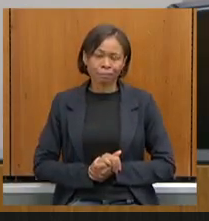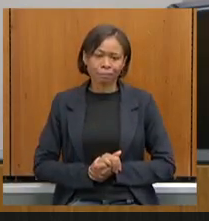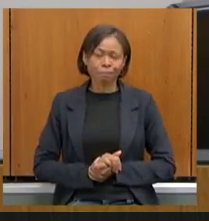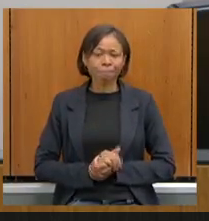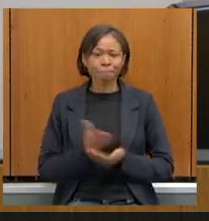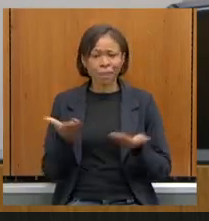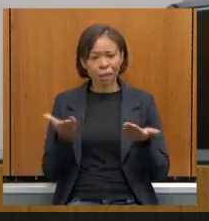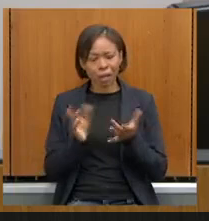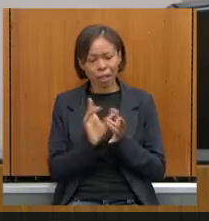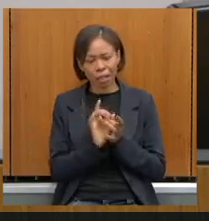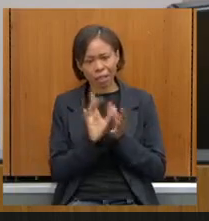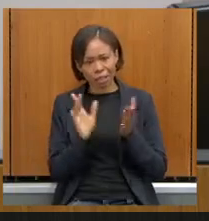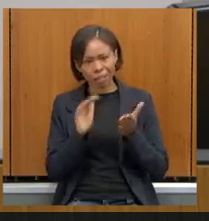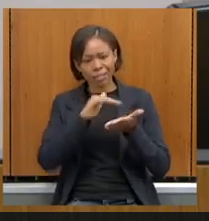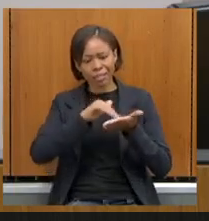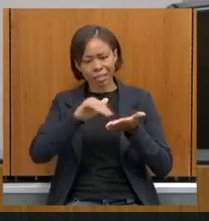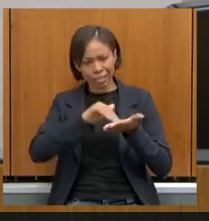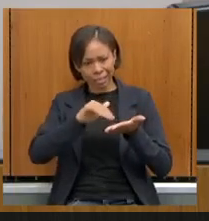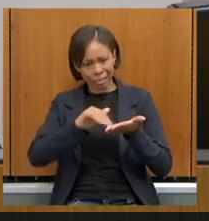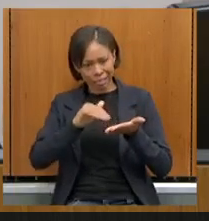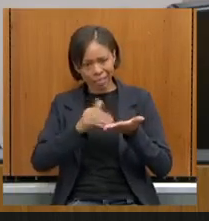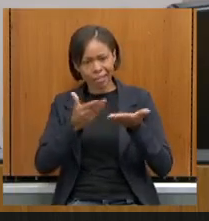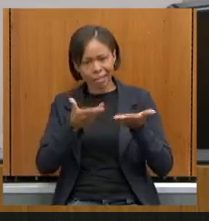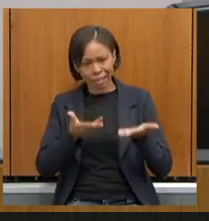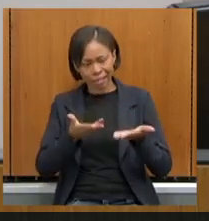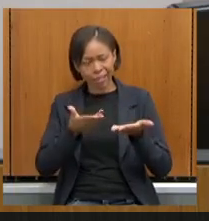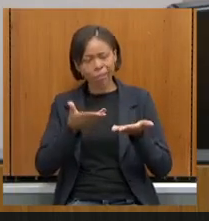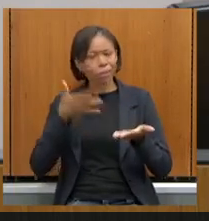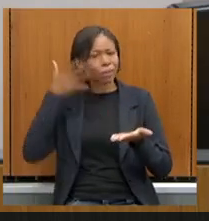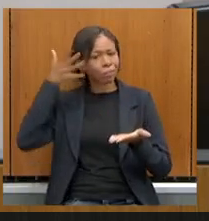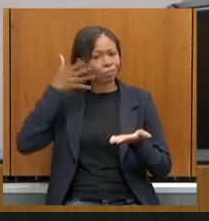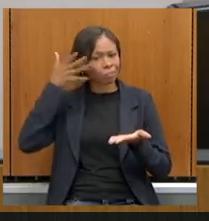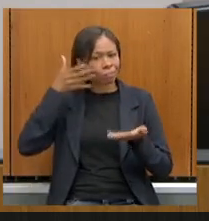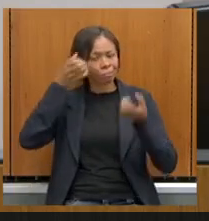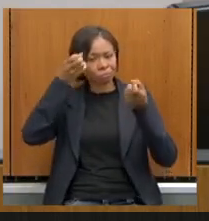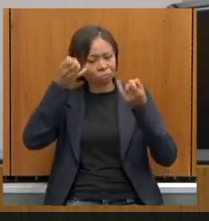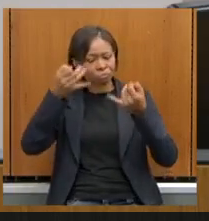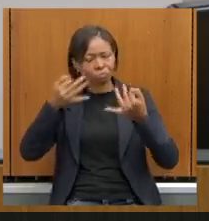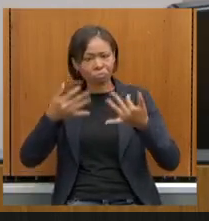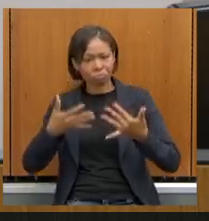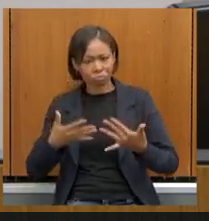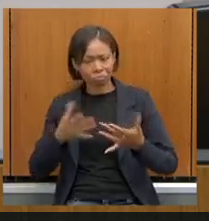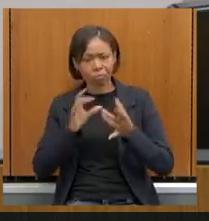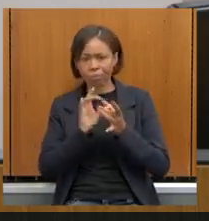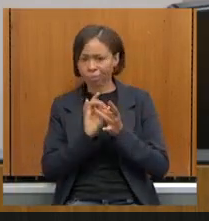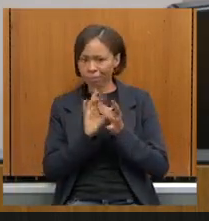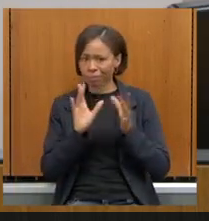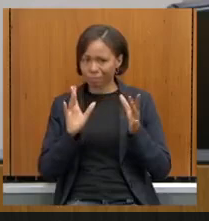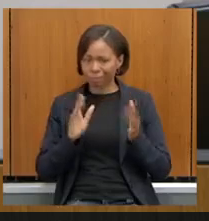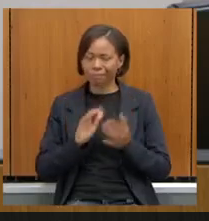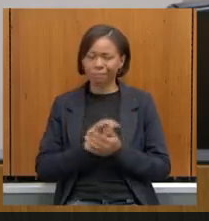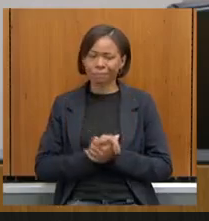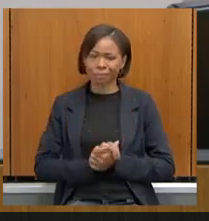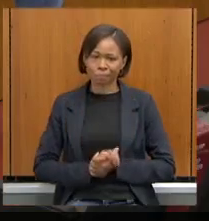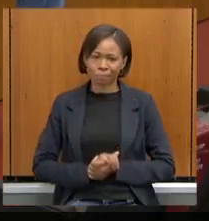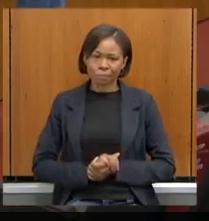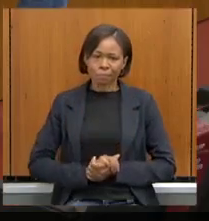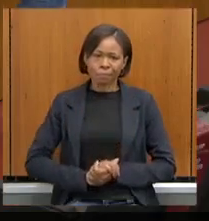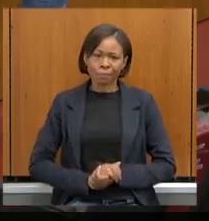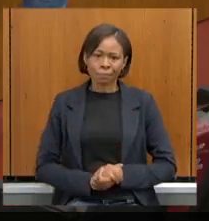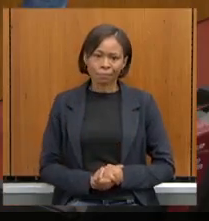a palavra está com o senhor, para que o senhor possa, então, fazer as apresentações, e assim vamos dando sequência a essa nossa reunião.